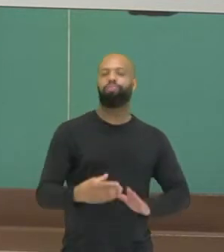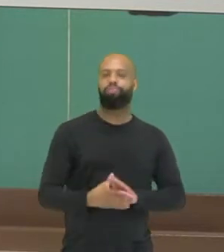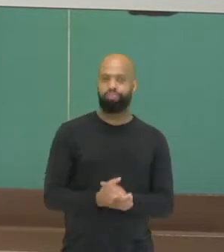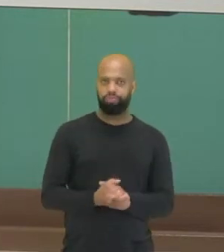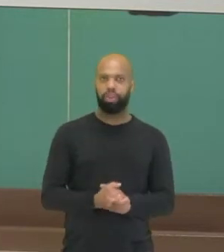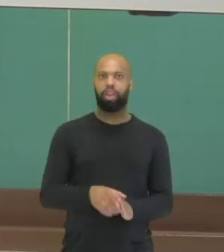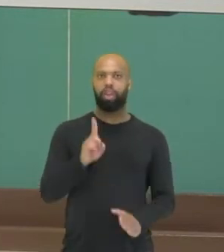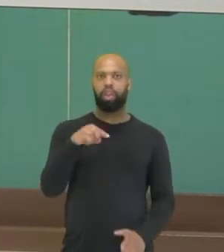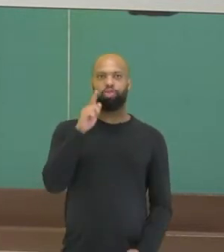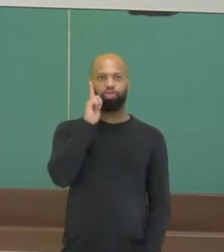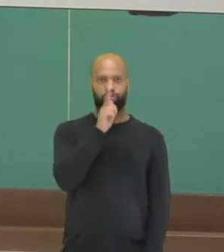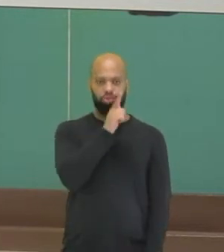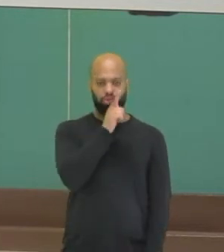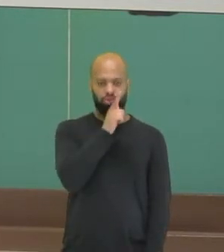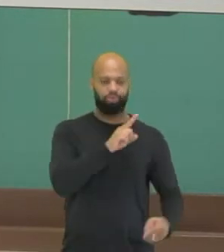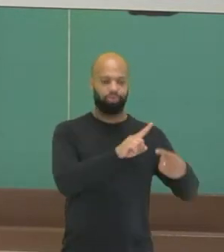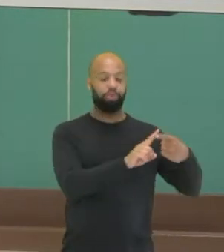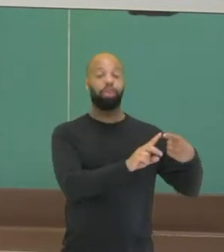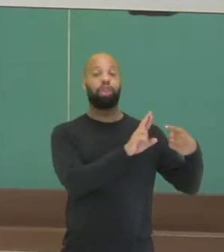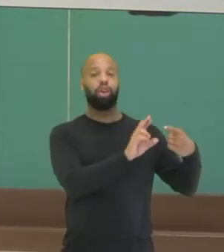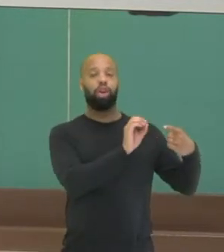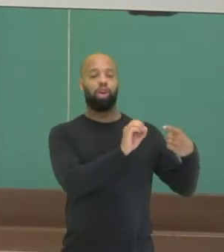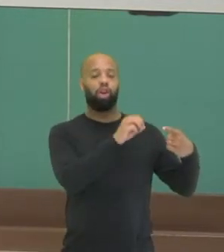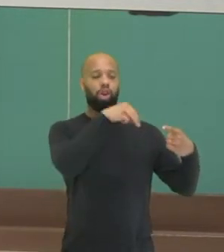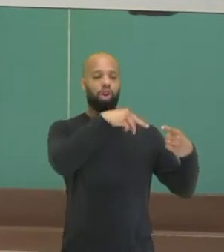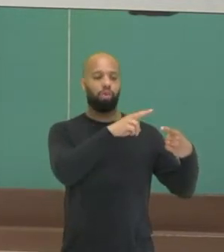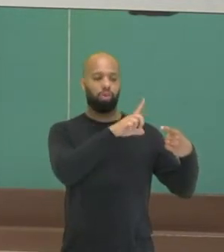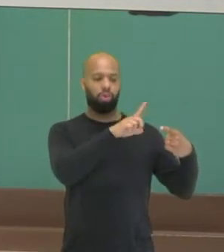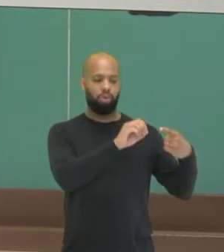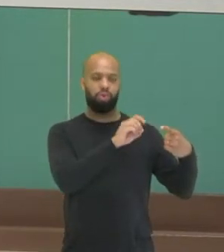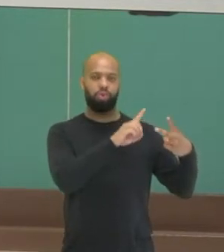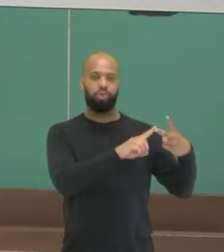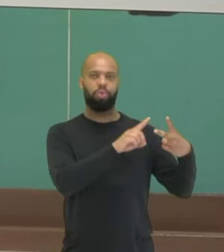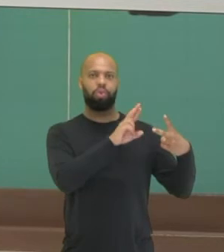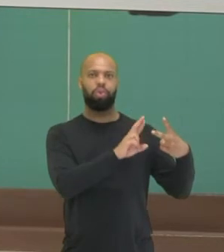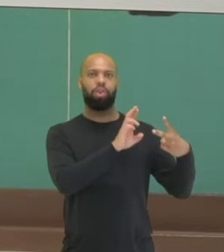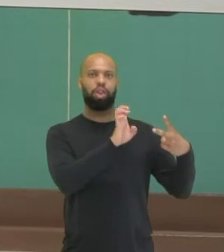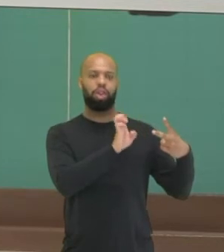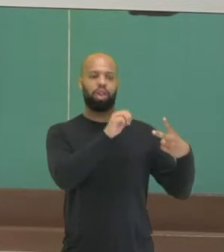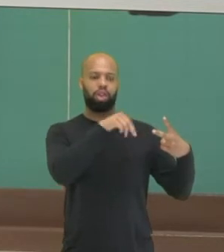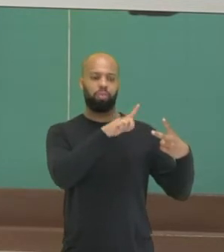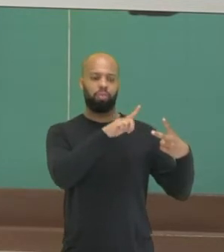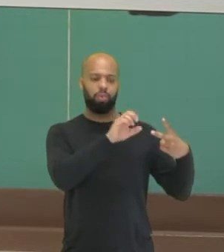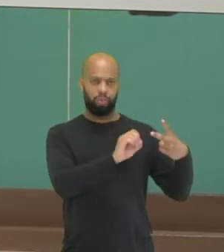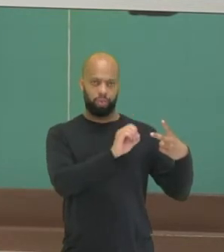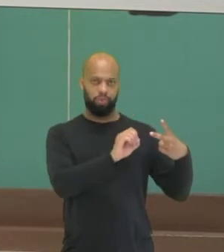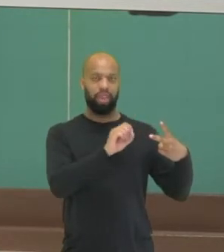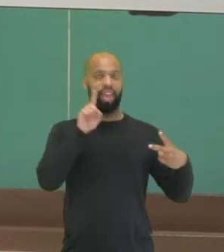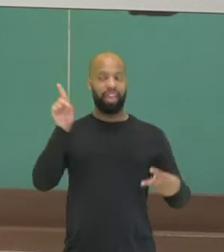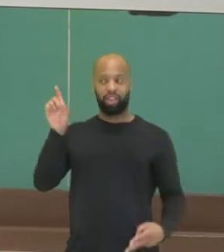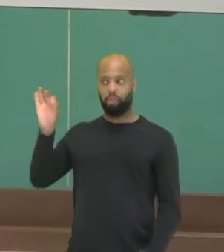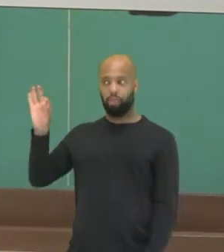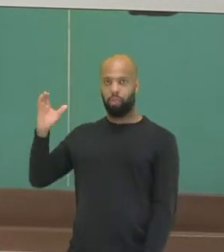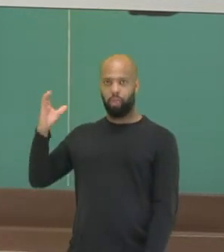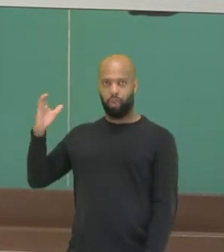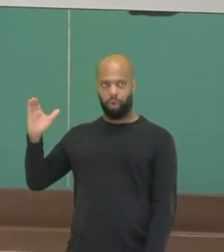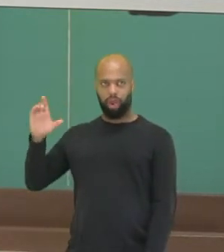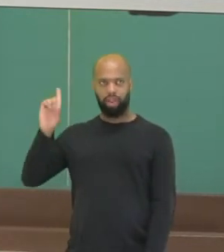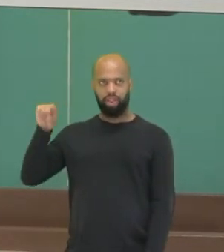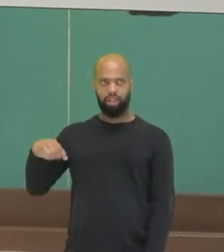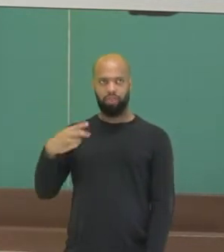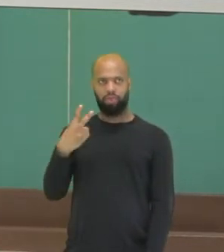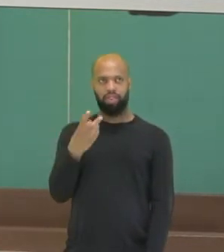os gêmeos, Rômulo e Remo. É um verso de uma moeda, de dracma romano, autor anônimo, cerca de 269